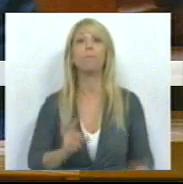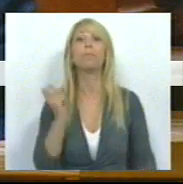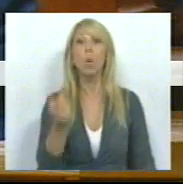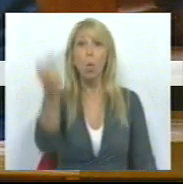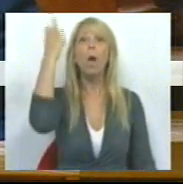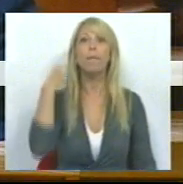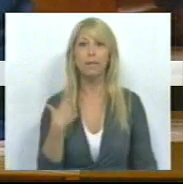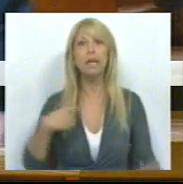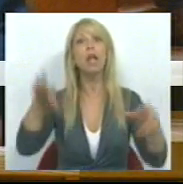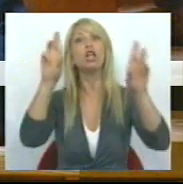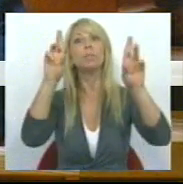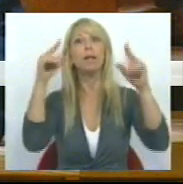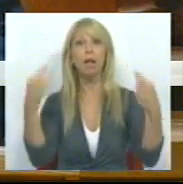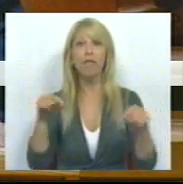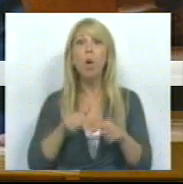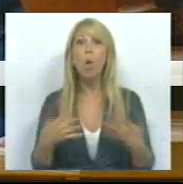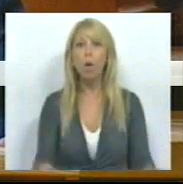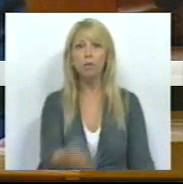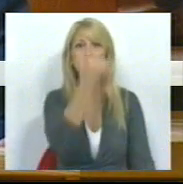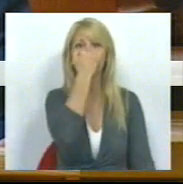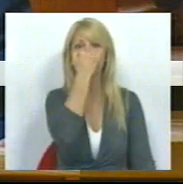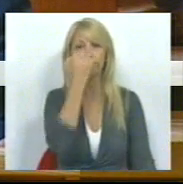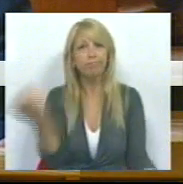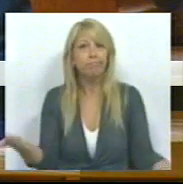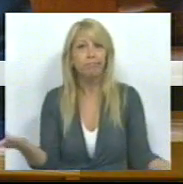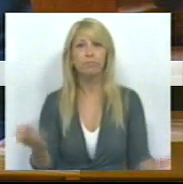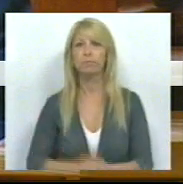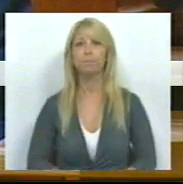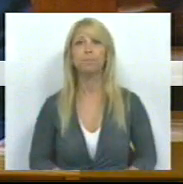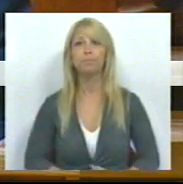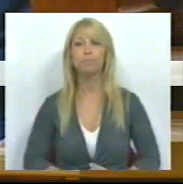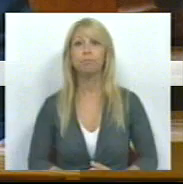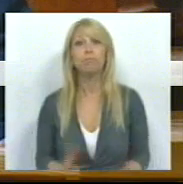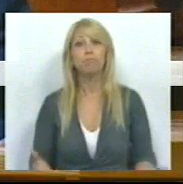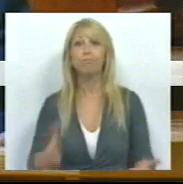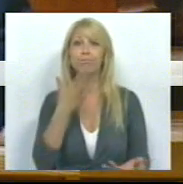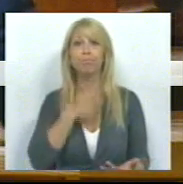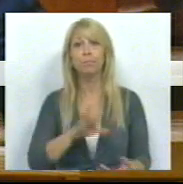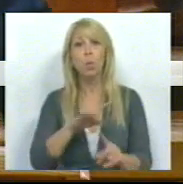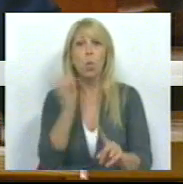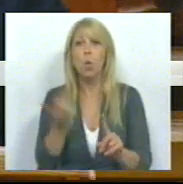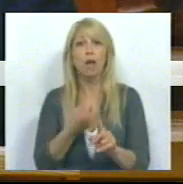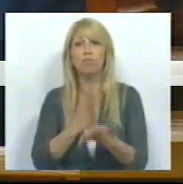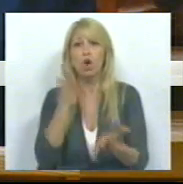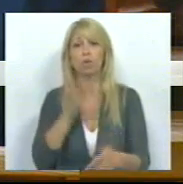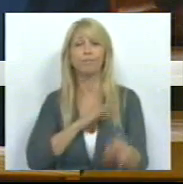expectativas que hoje se frustraram, se esvaziaram completamente. Bastou um ano, Srs.